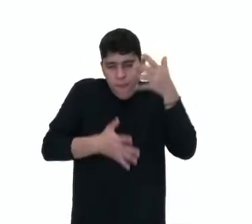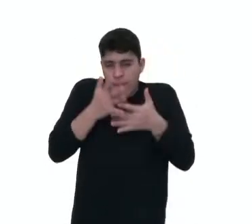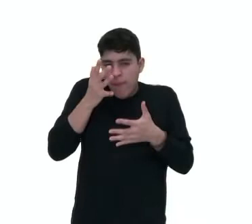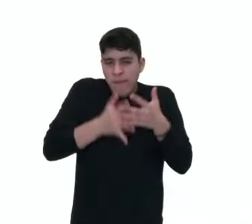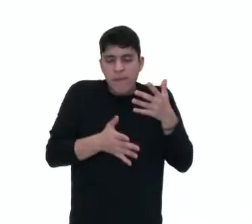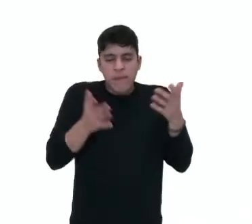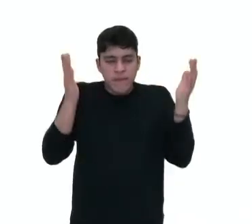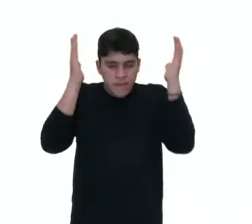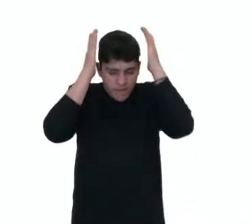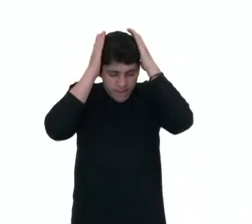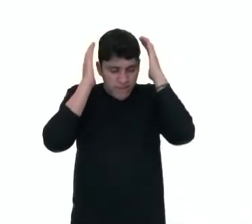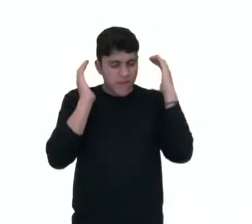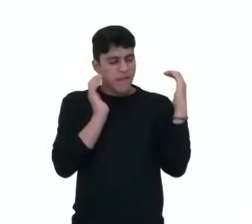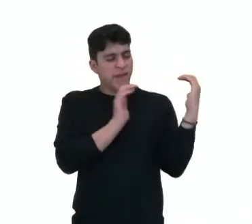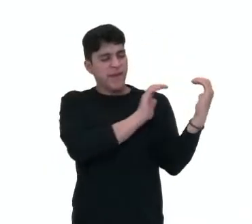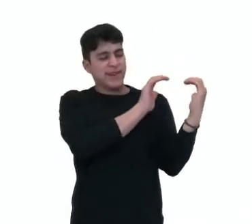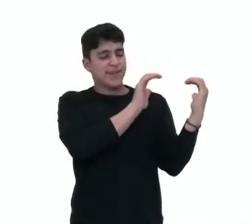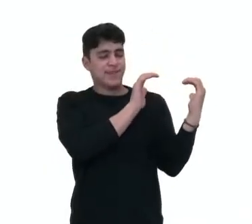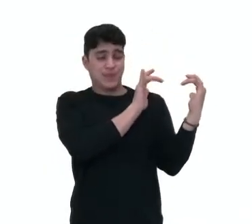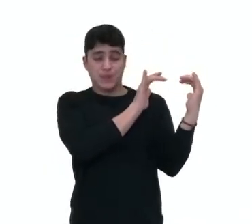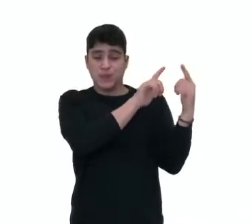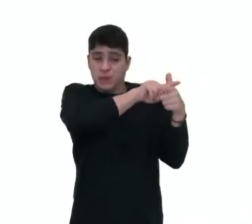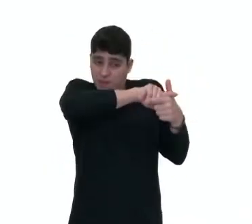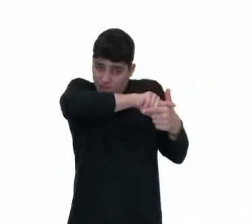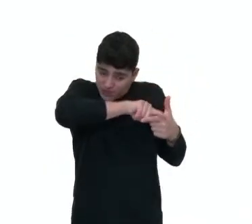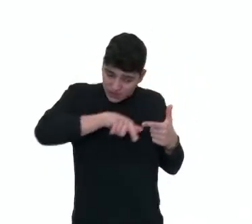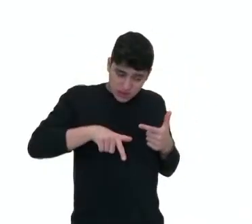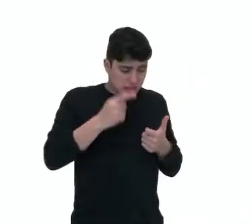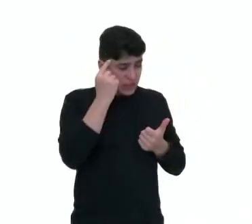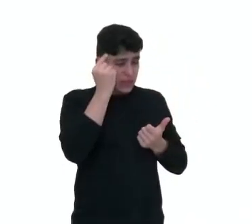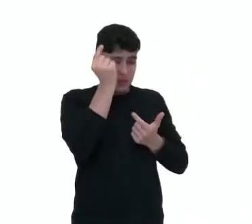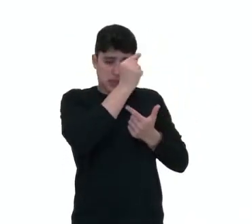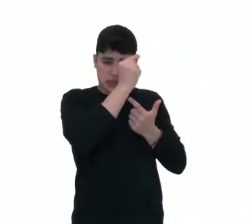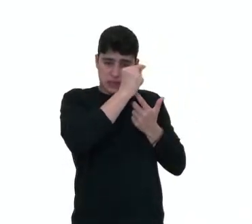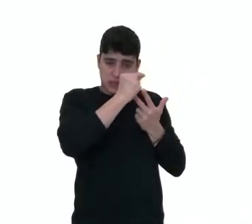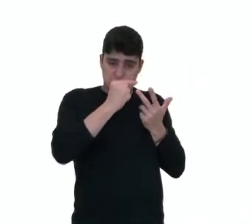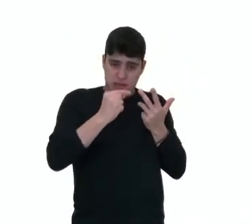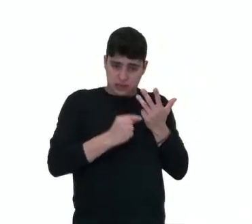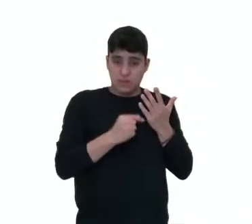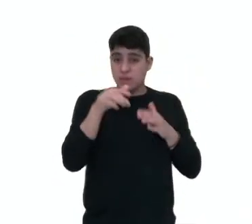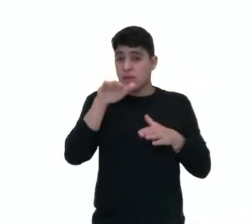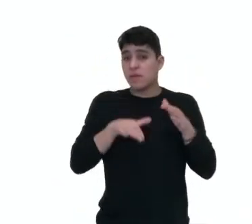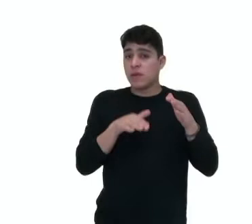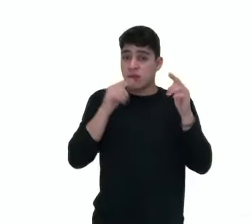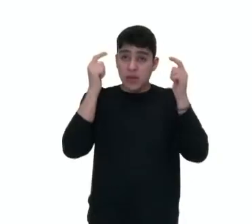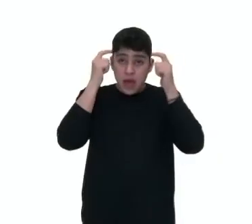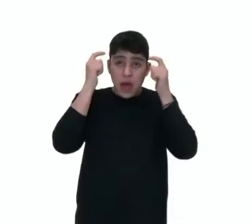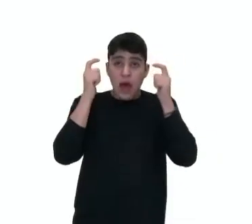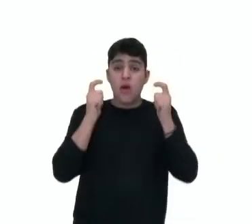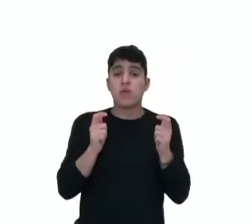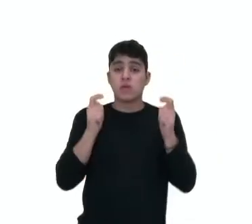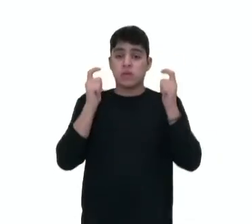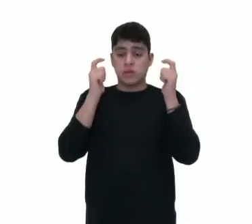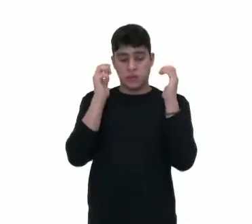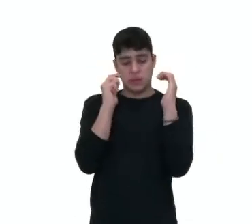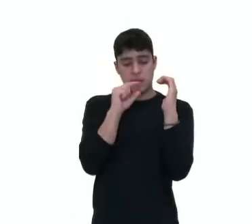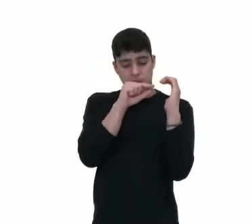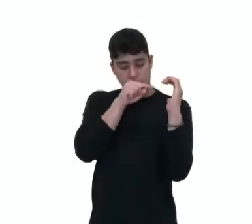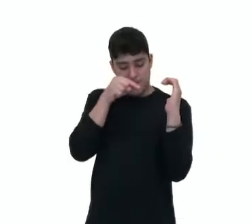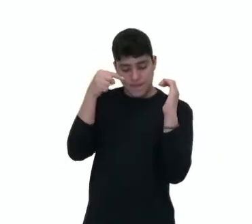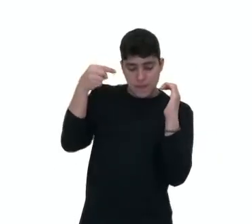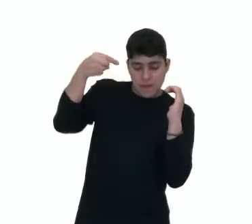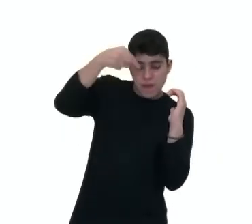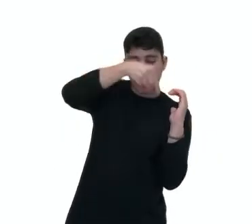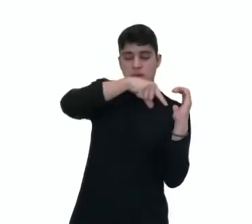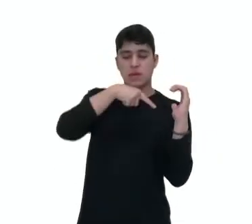provocar vários sintomas, que variam conforme a área do cérebro que foi afetada, aonde está essa dilatação.